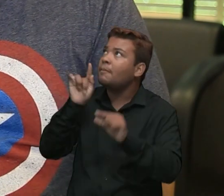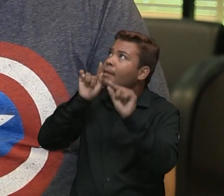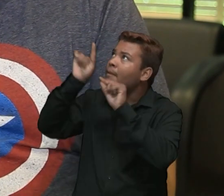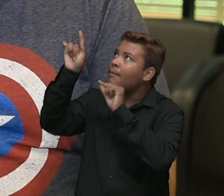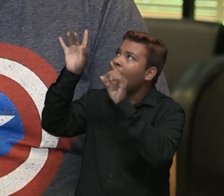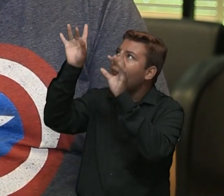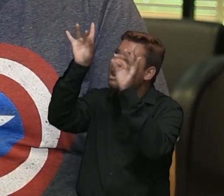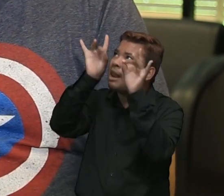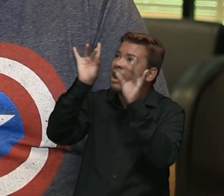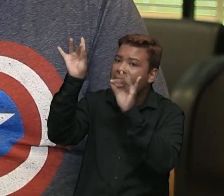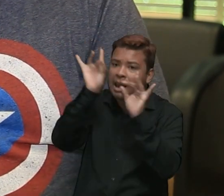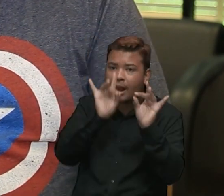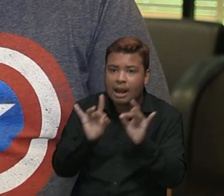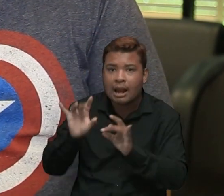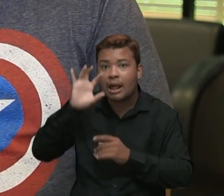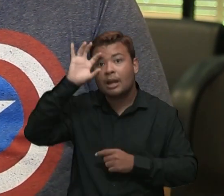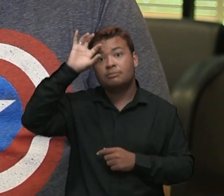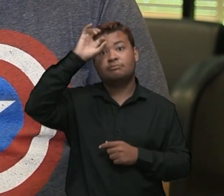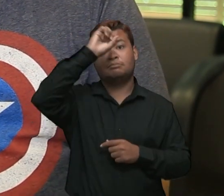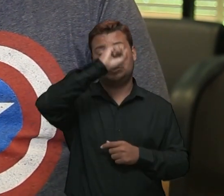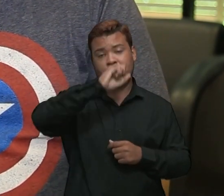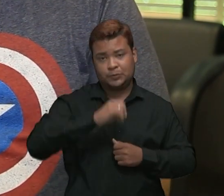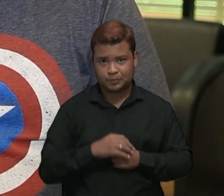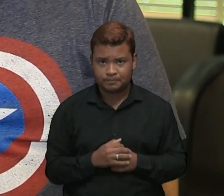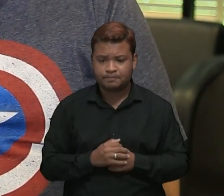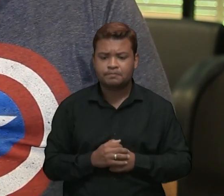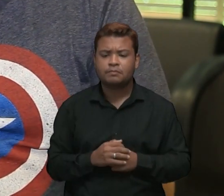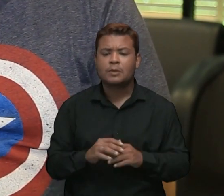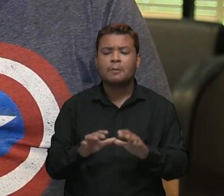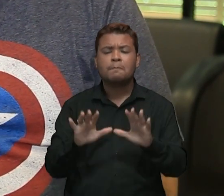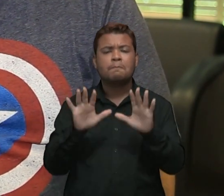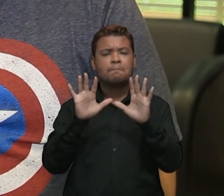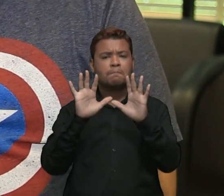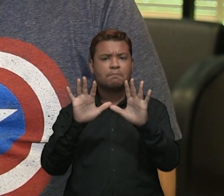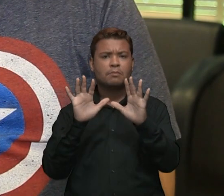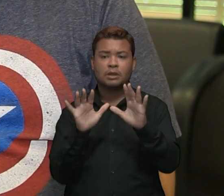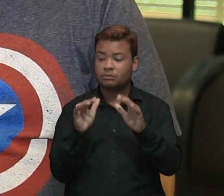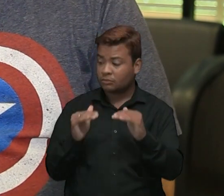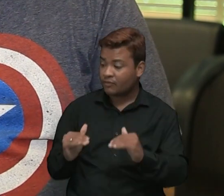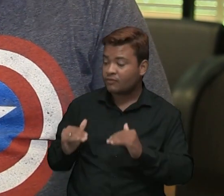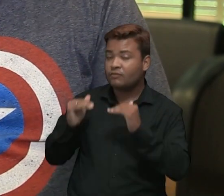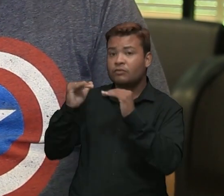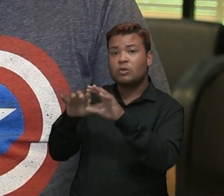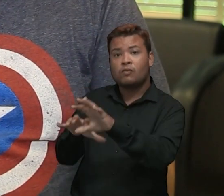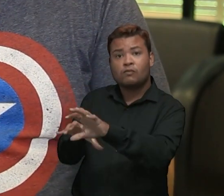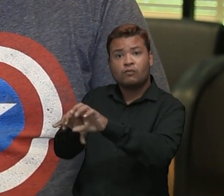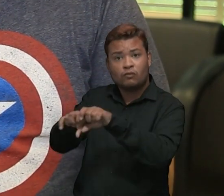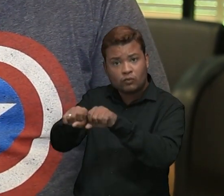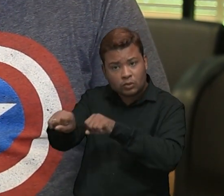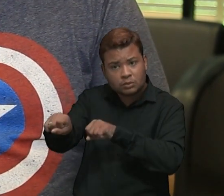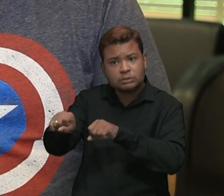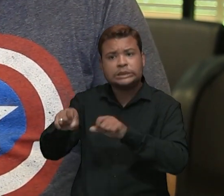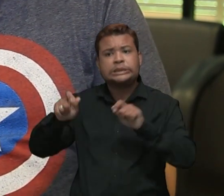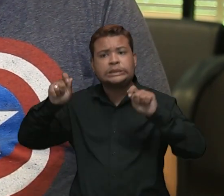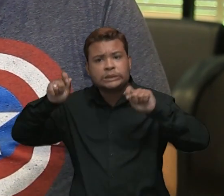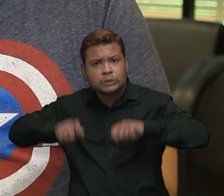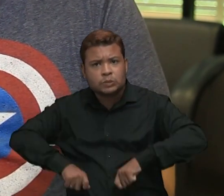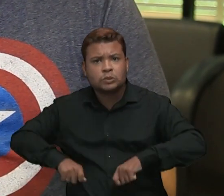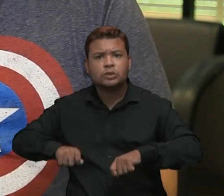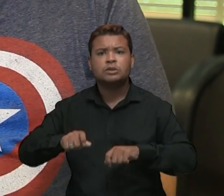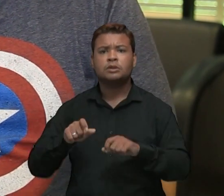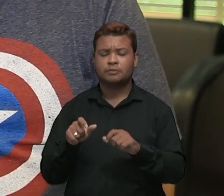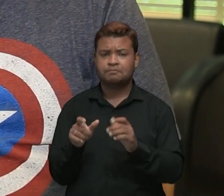nós temos, que é o Brasil, e como é que a formação superior pode e se